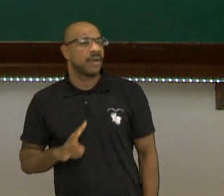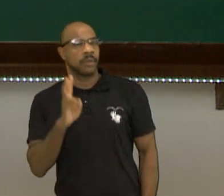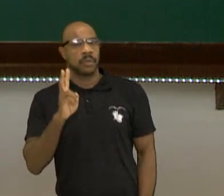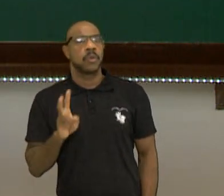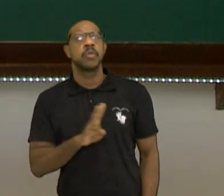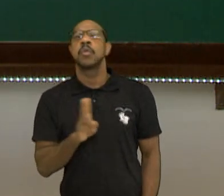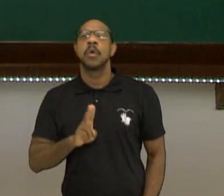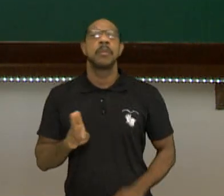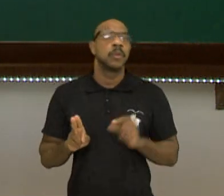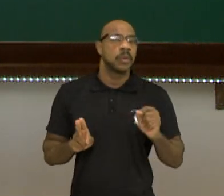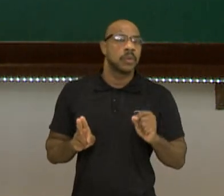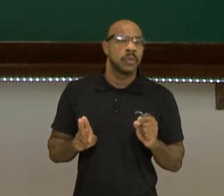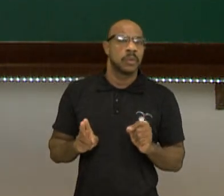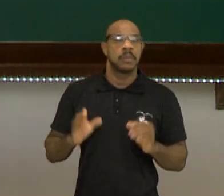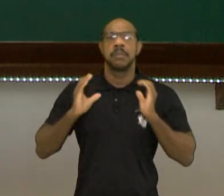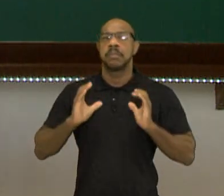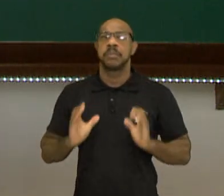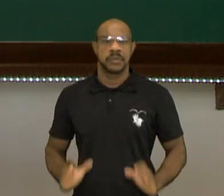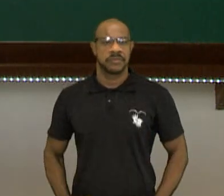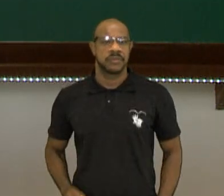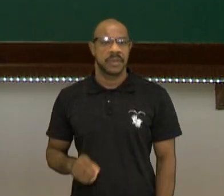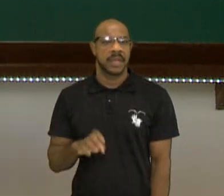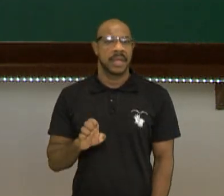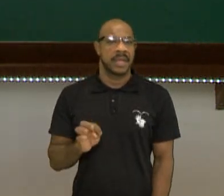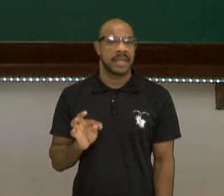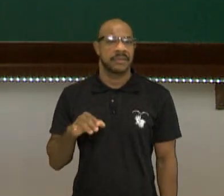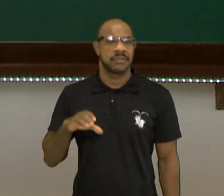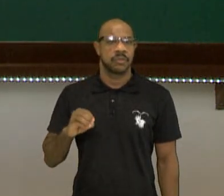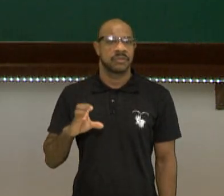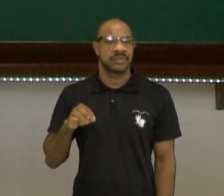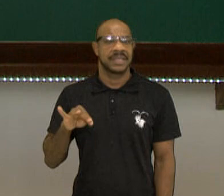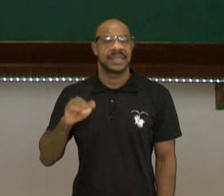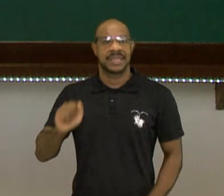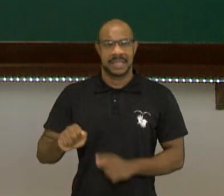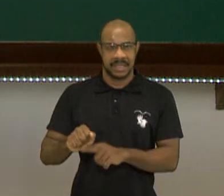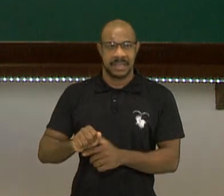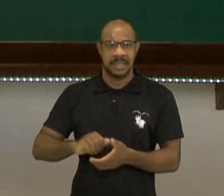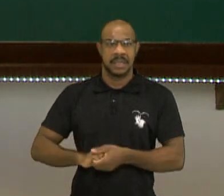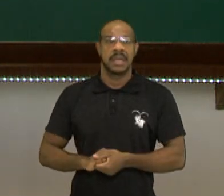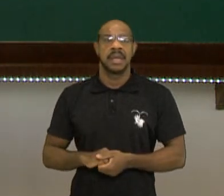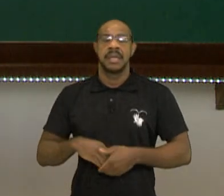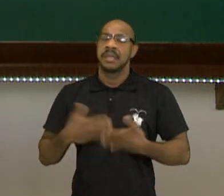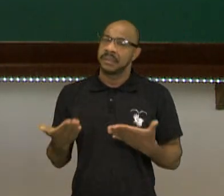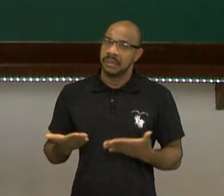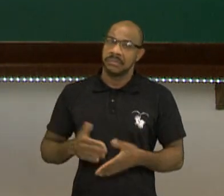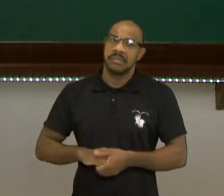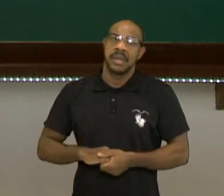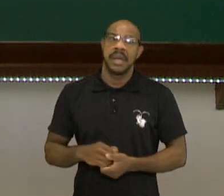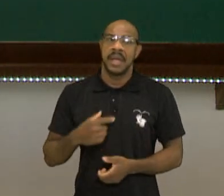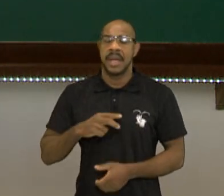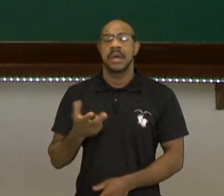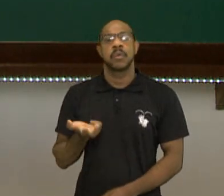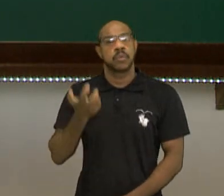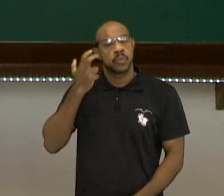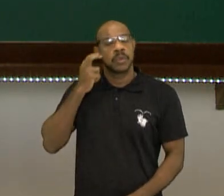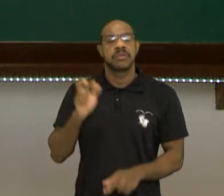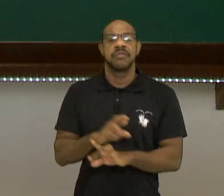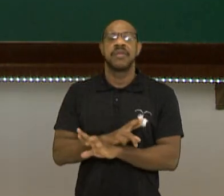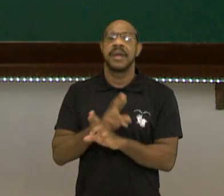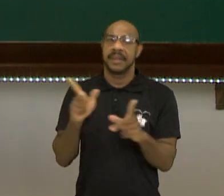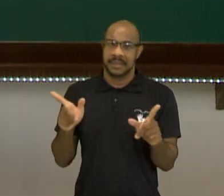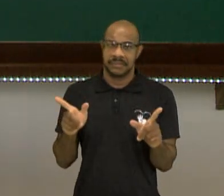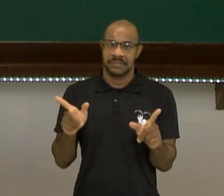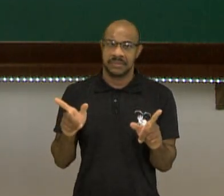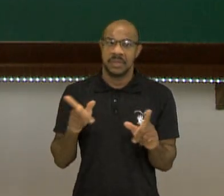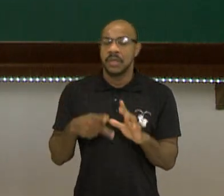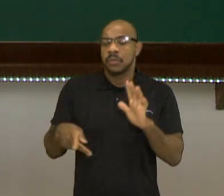de postura etnocêntrica. Julgamento de culturas diferentes a partir de